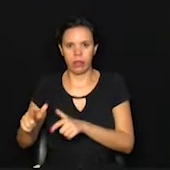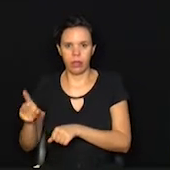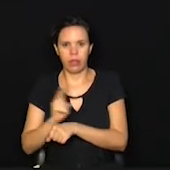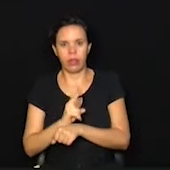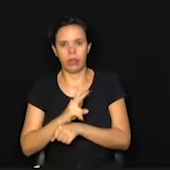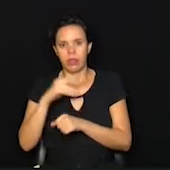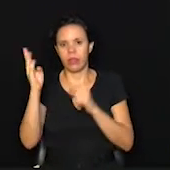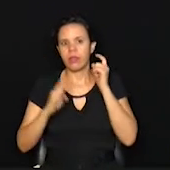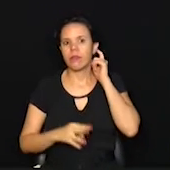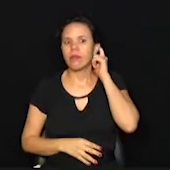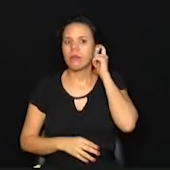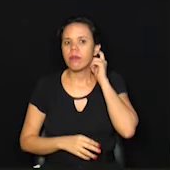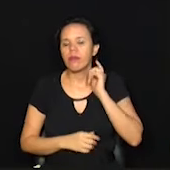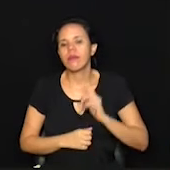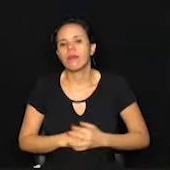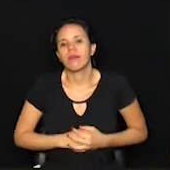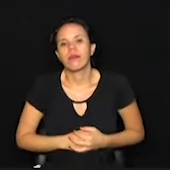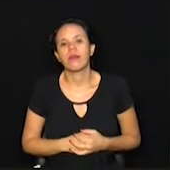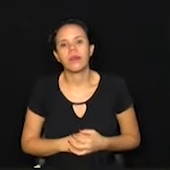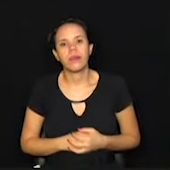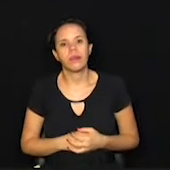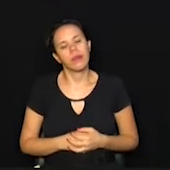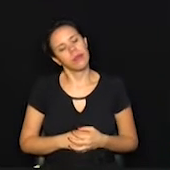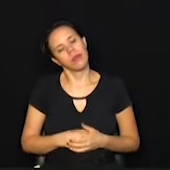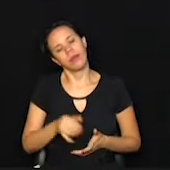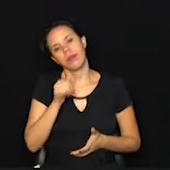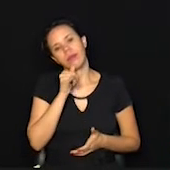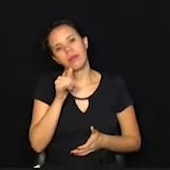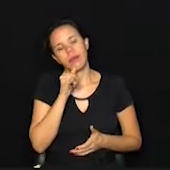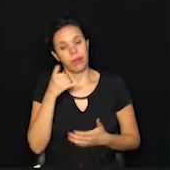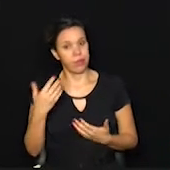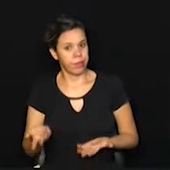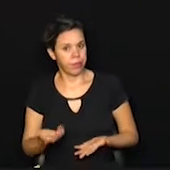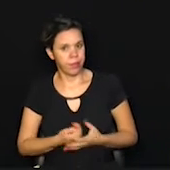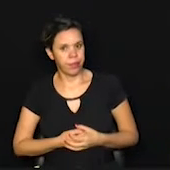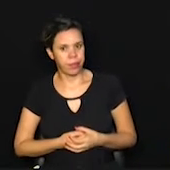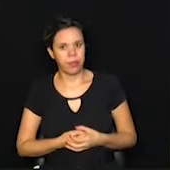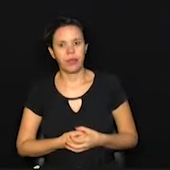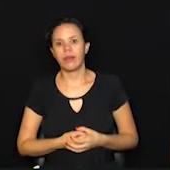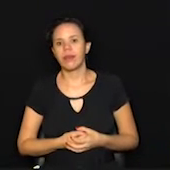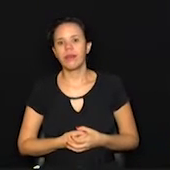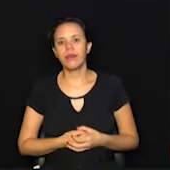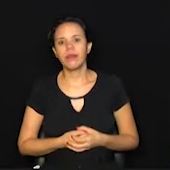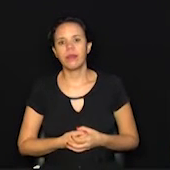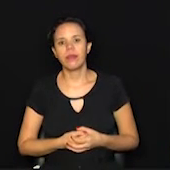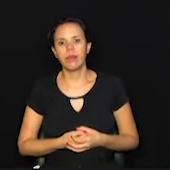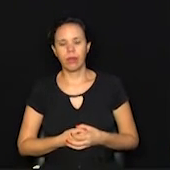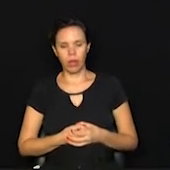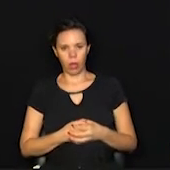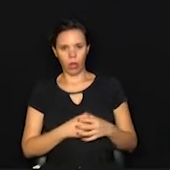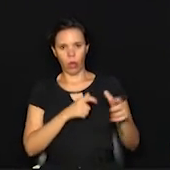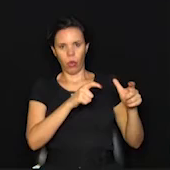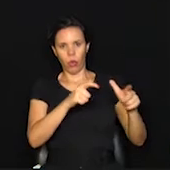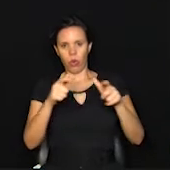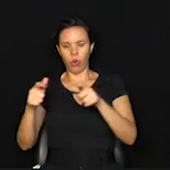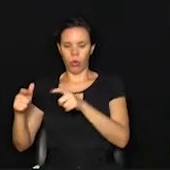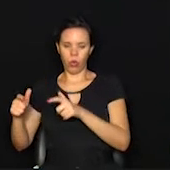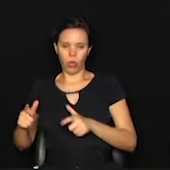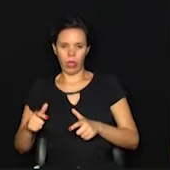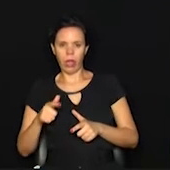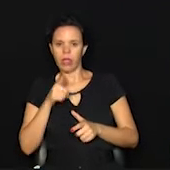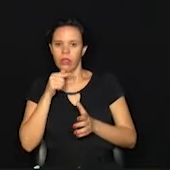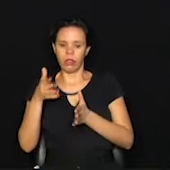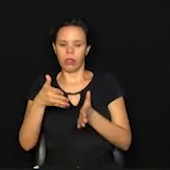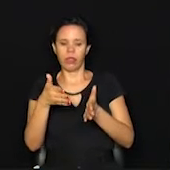segurança nacional por exemplo é estâncias hidrominerais área de segurança